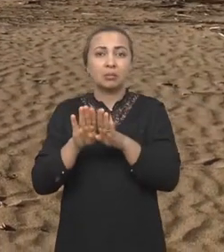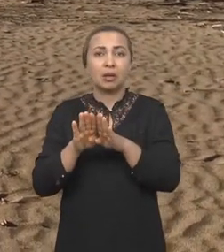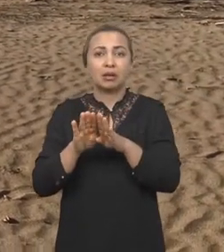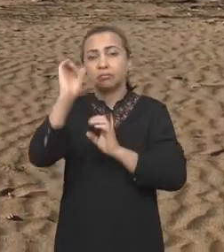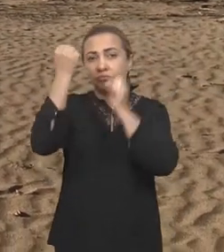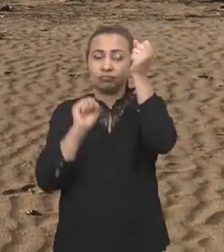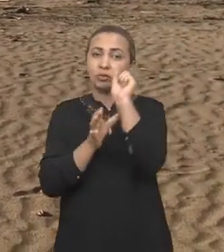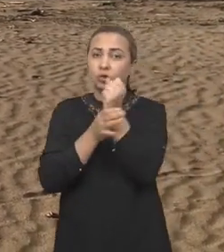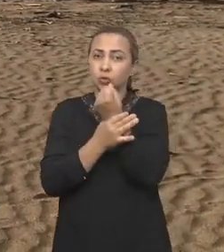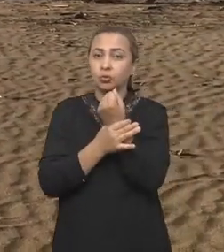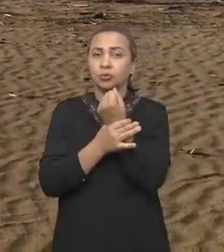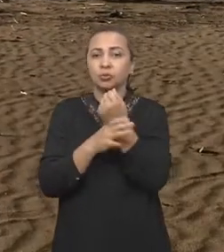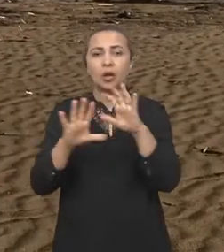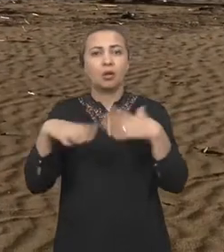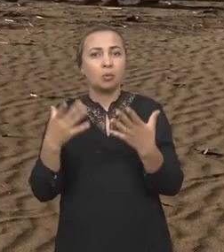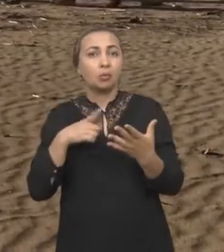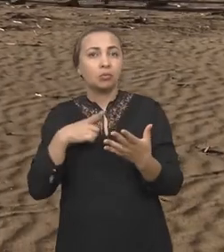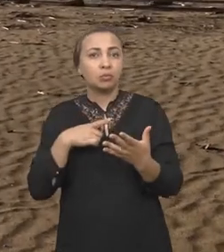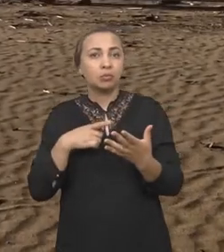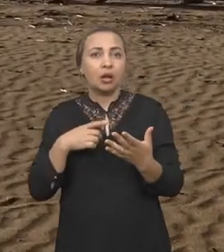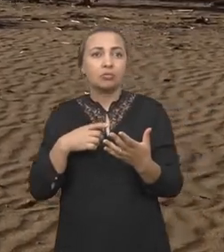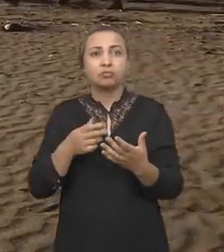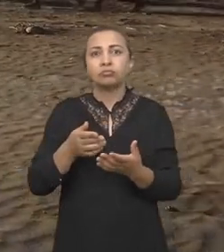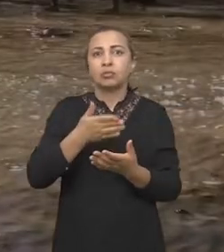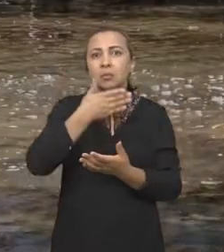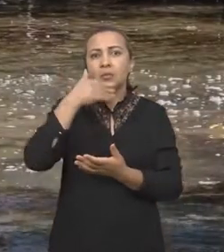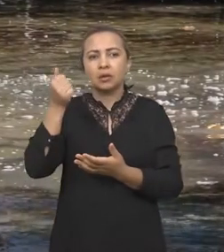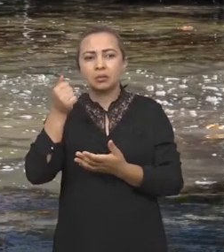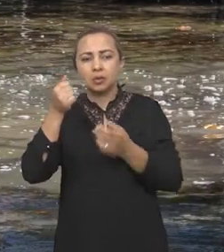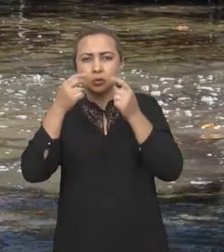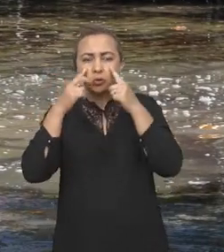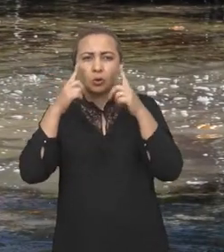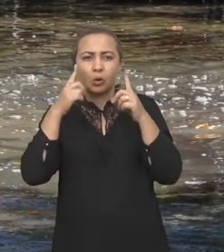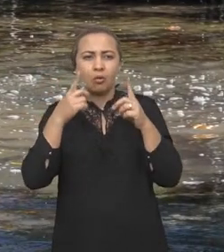EPIs. E aí, no momento que surgiu a oportunidade